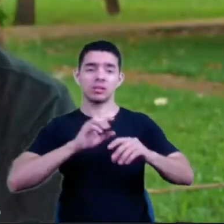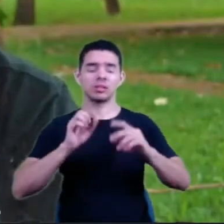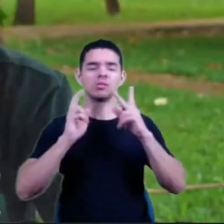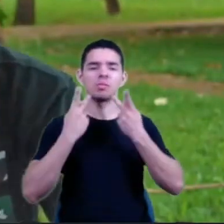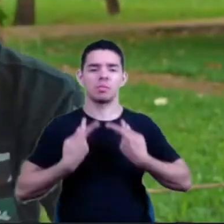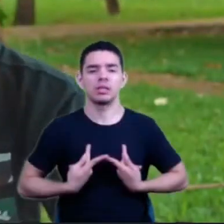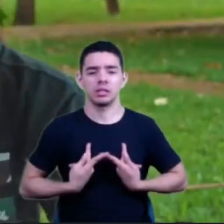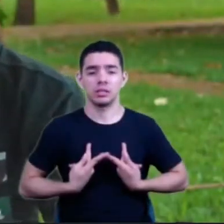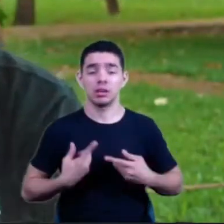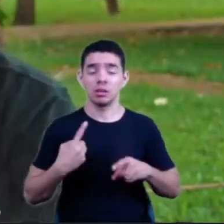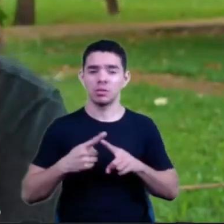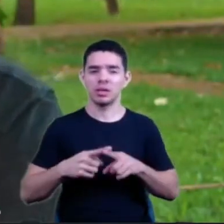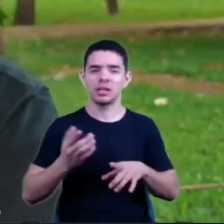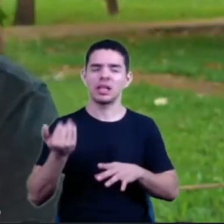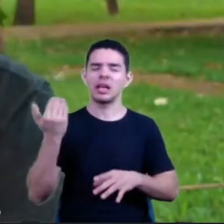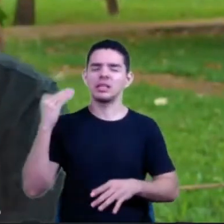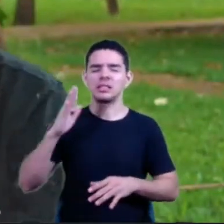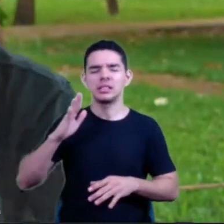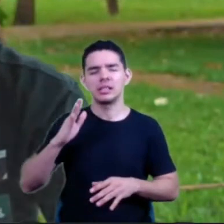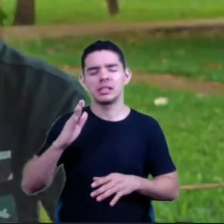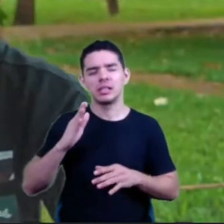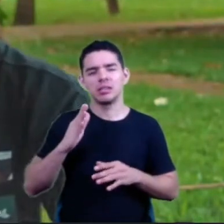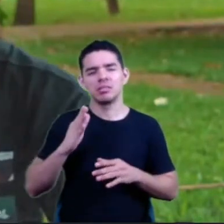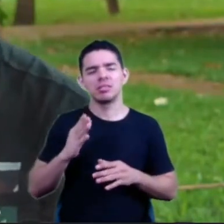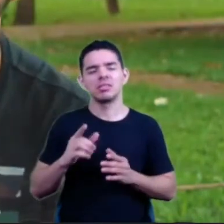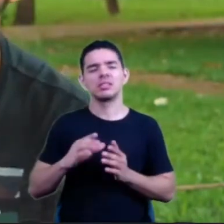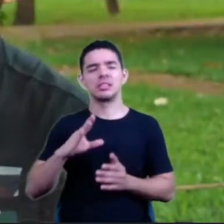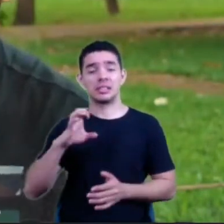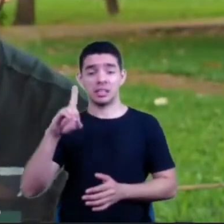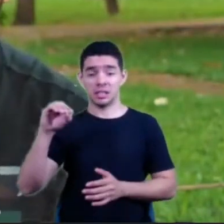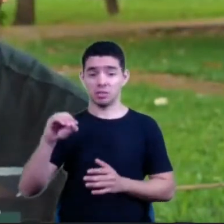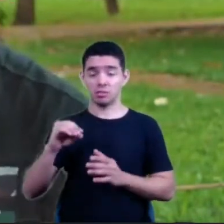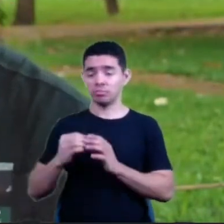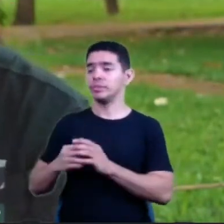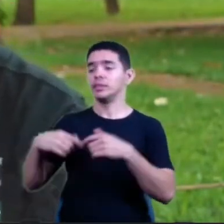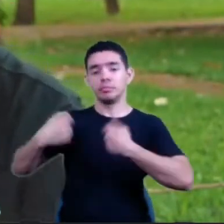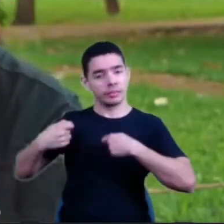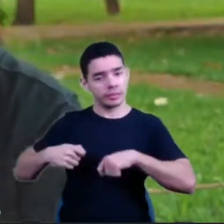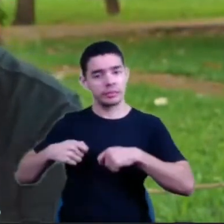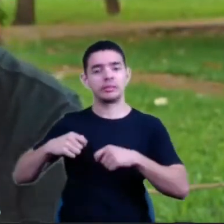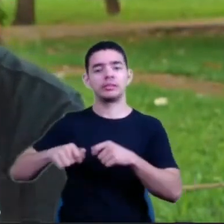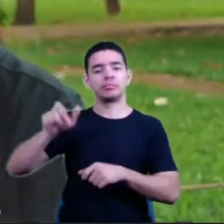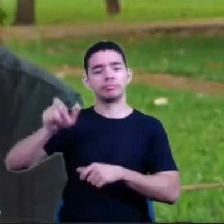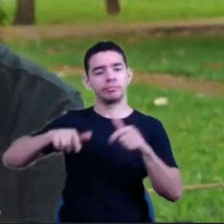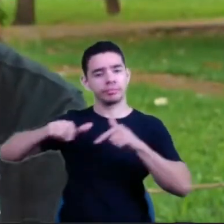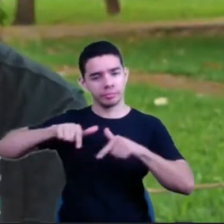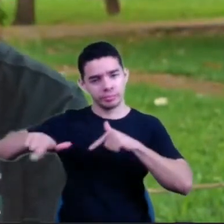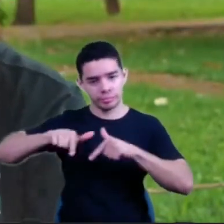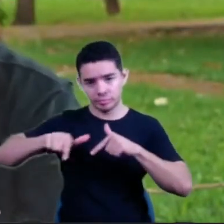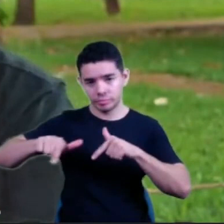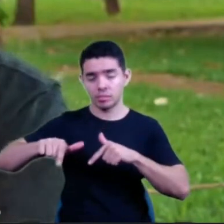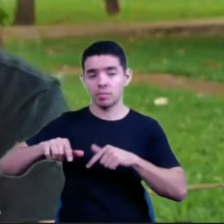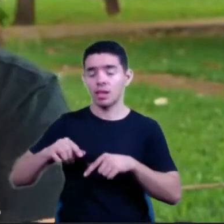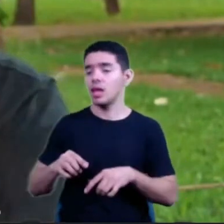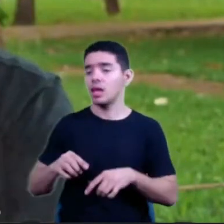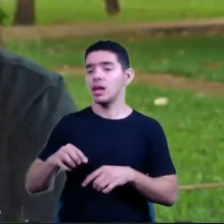humanize, entendeu? Porque a gente desde cedo cria para o mercado de trabalho, cria para a pessoa ser alguém e não ser quem ela